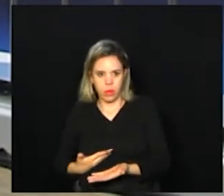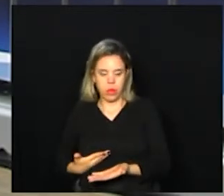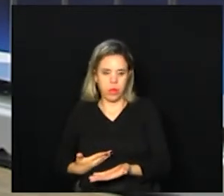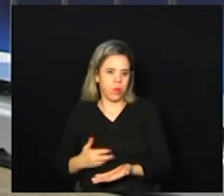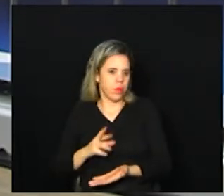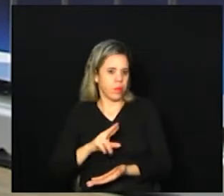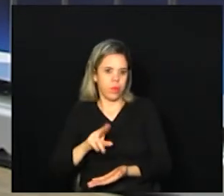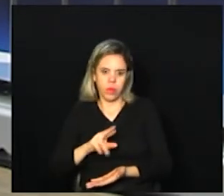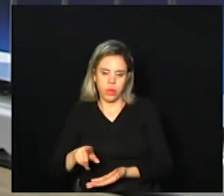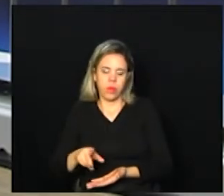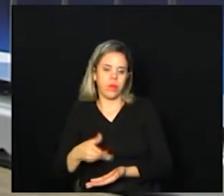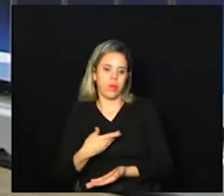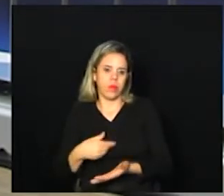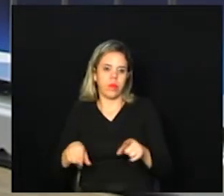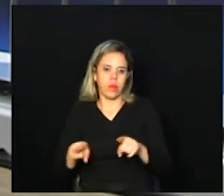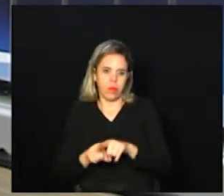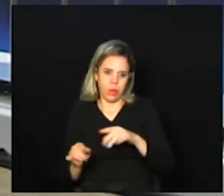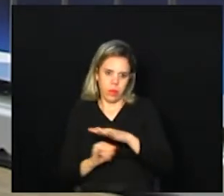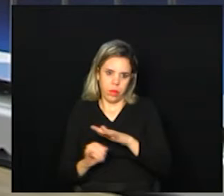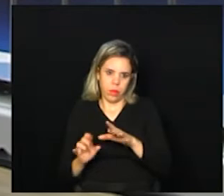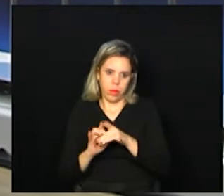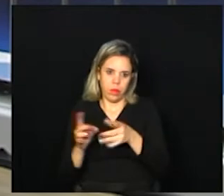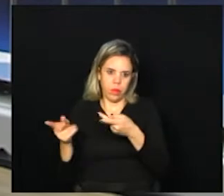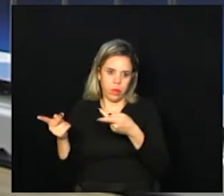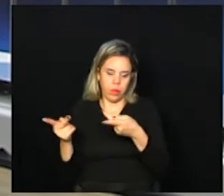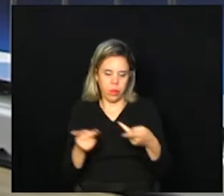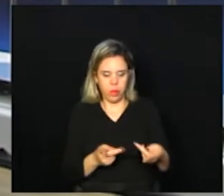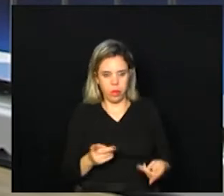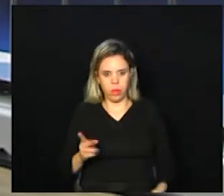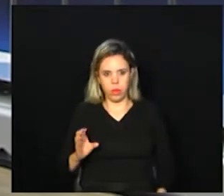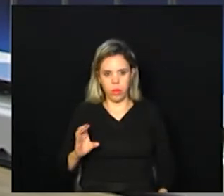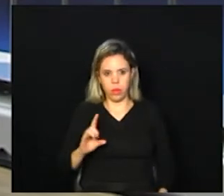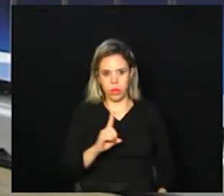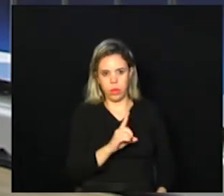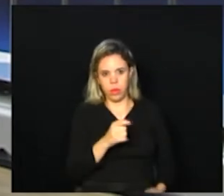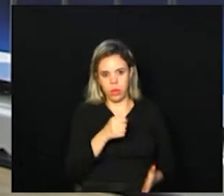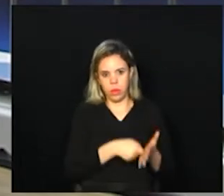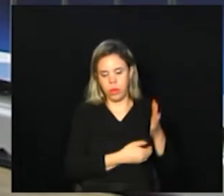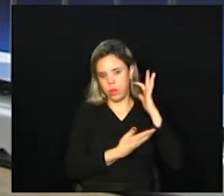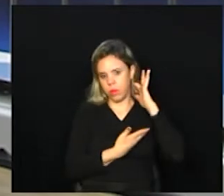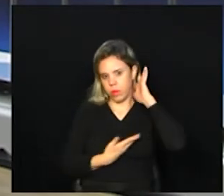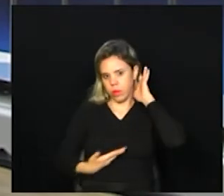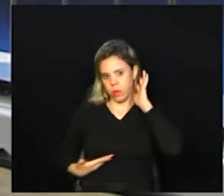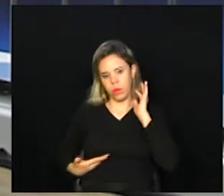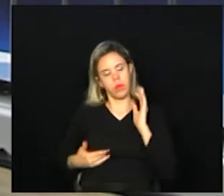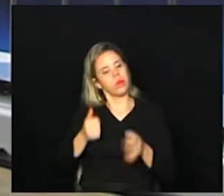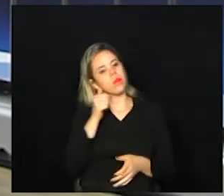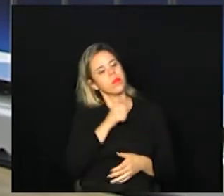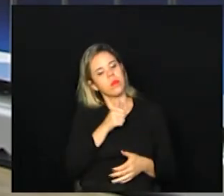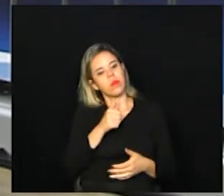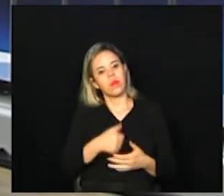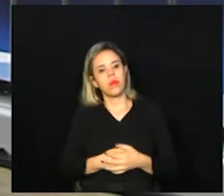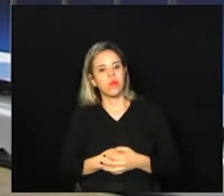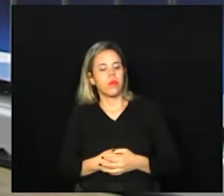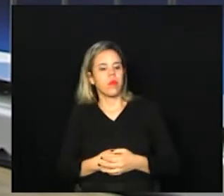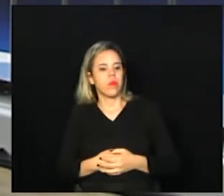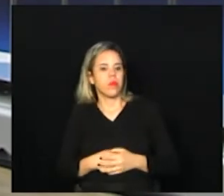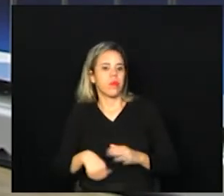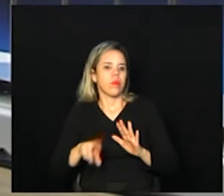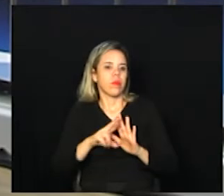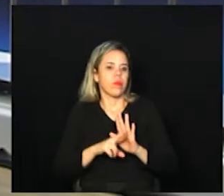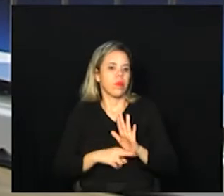não governamentais, a convite da Coordenadoria de Políticas Públicas para Mulheres. A medida